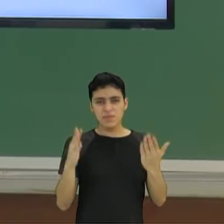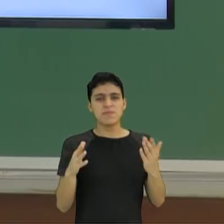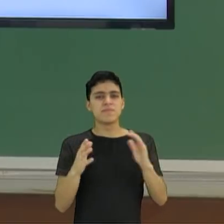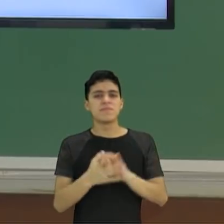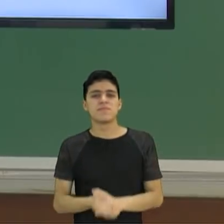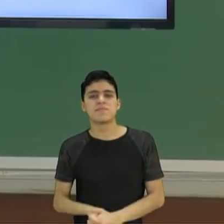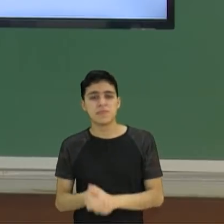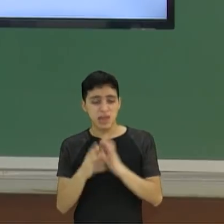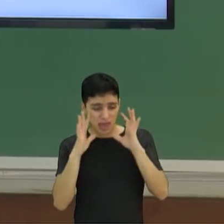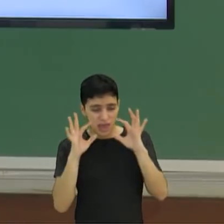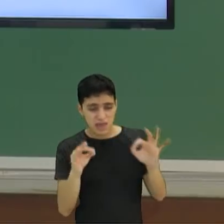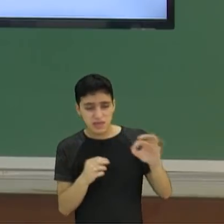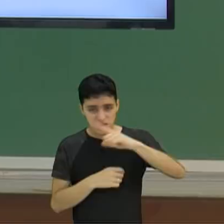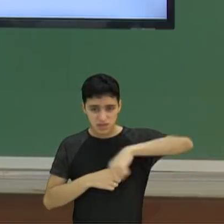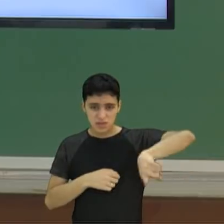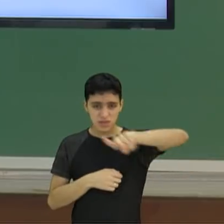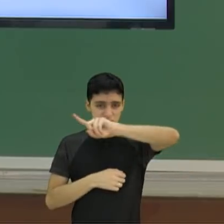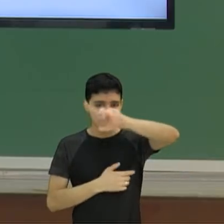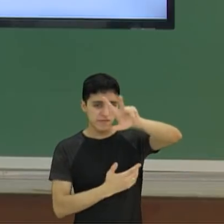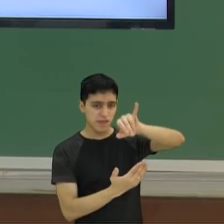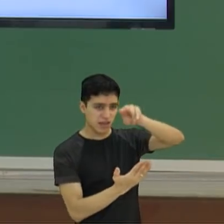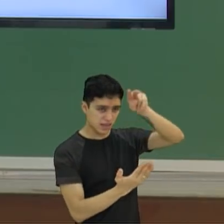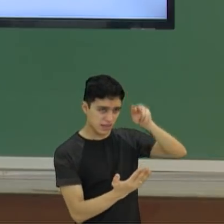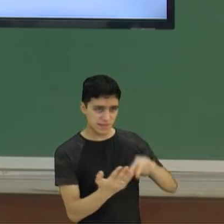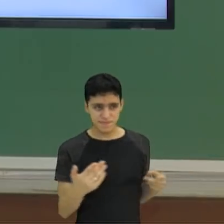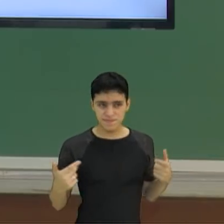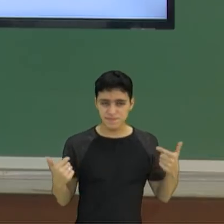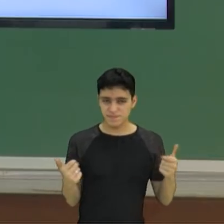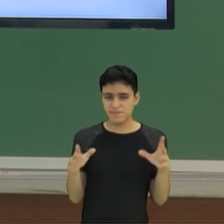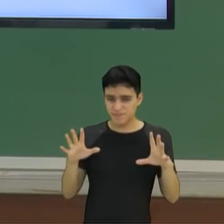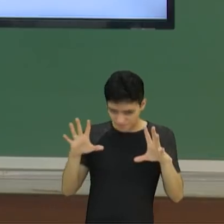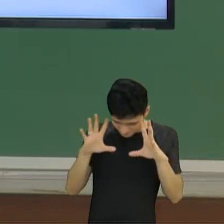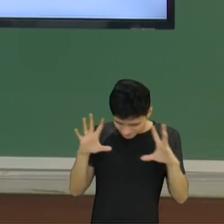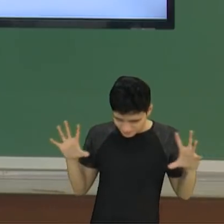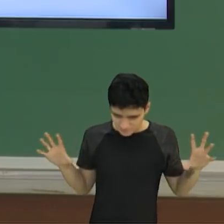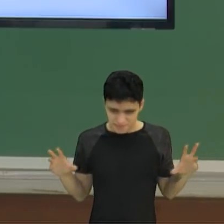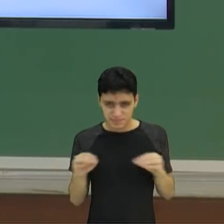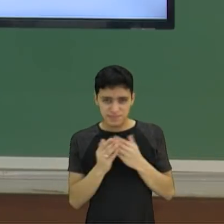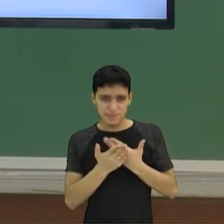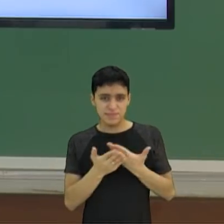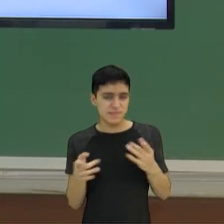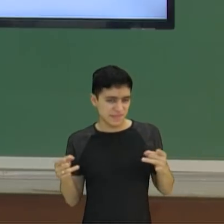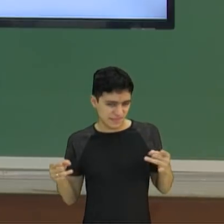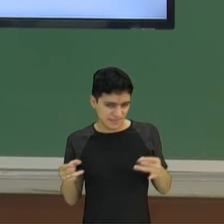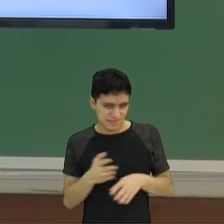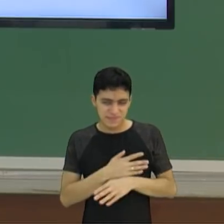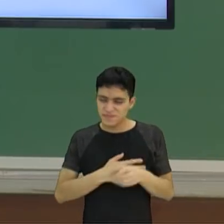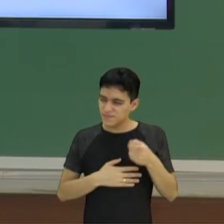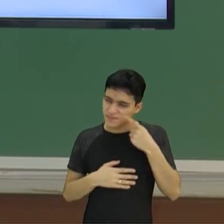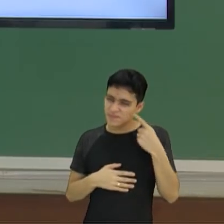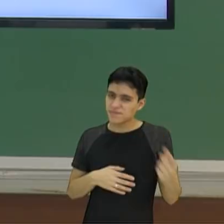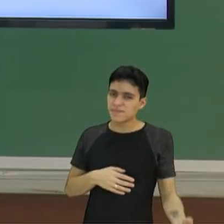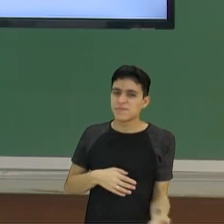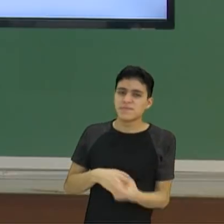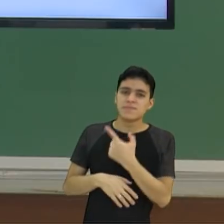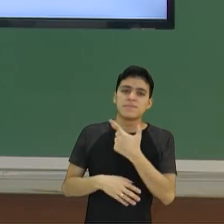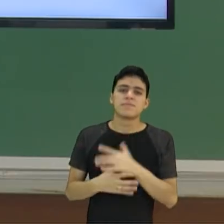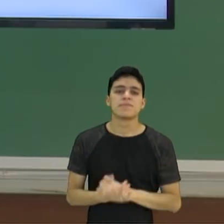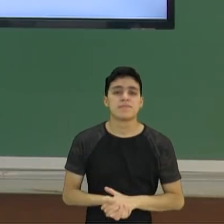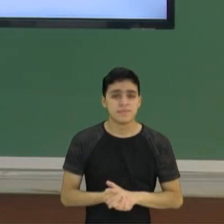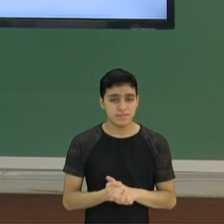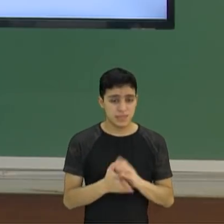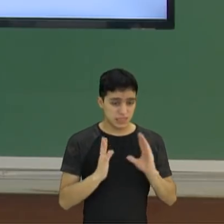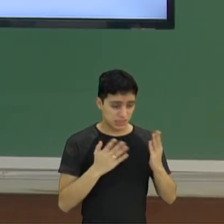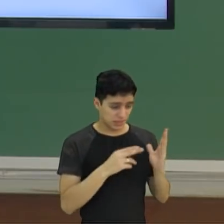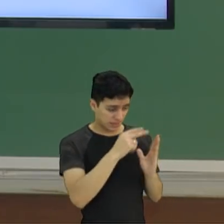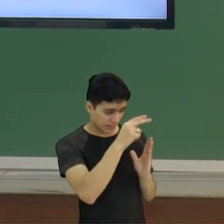despertam a atenção do leitor. Estamos ao fim da nossa aula, acompanhe o nosso resumo.